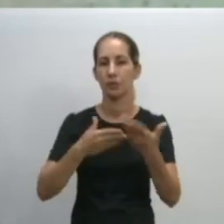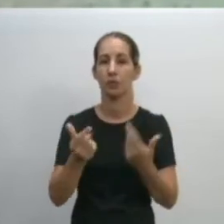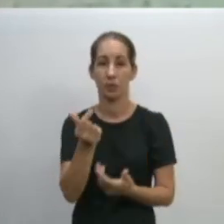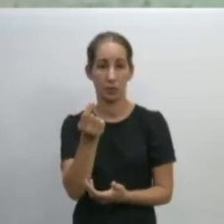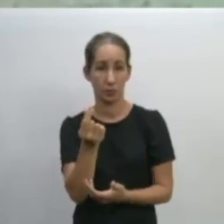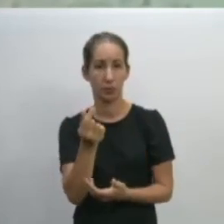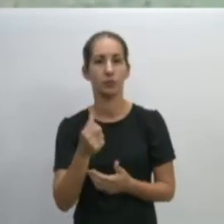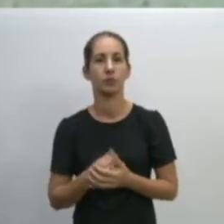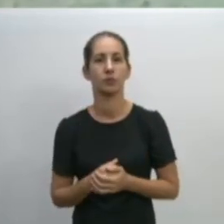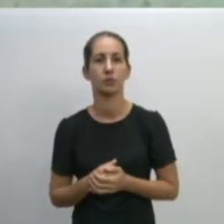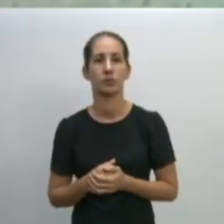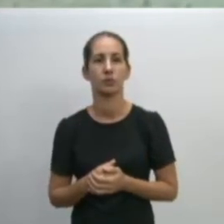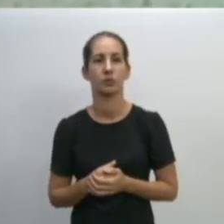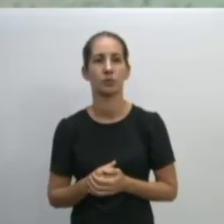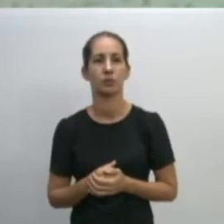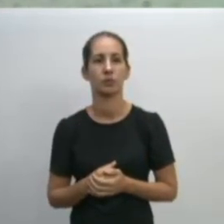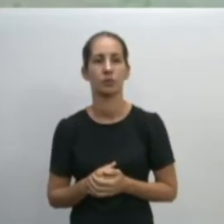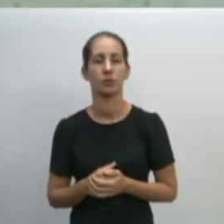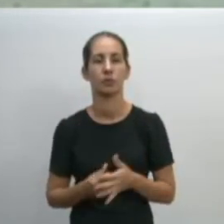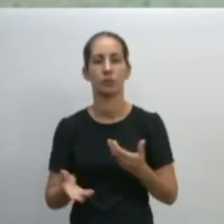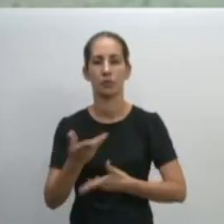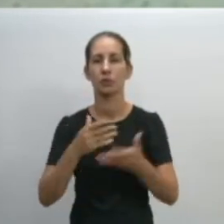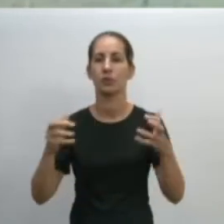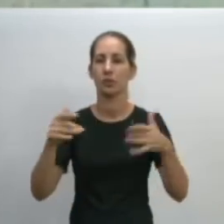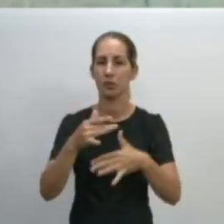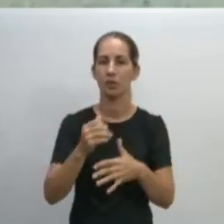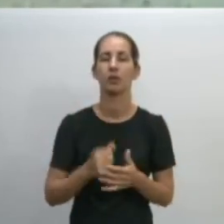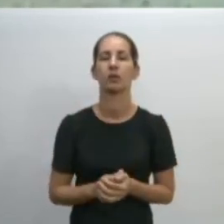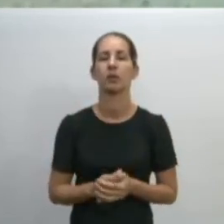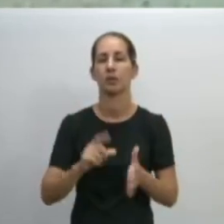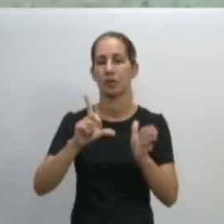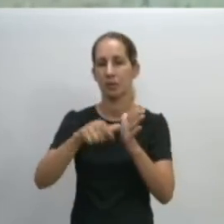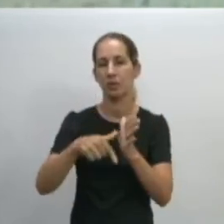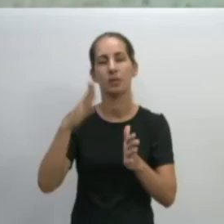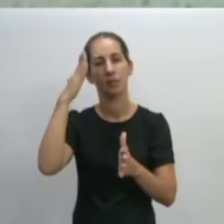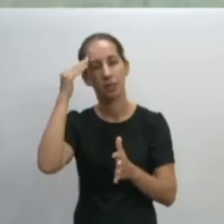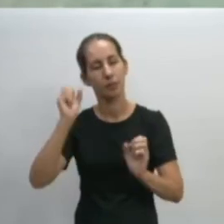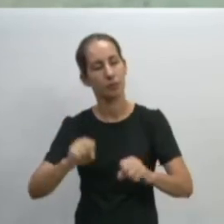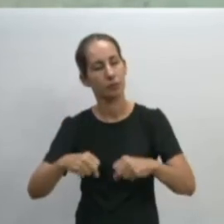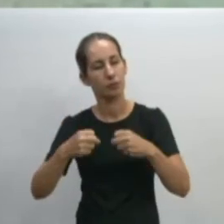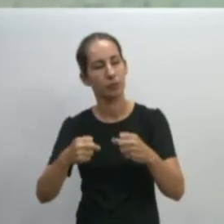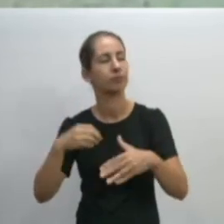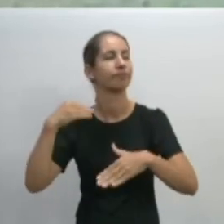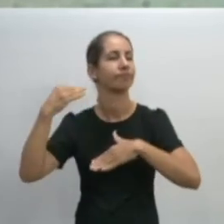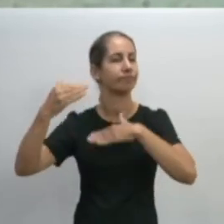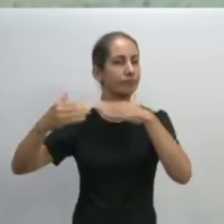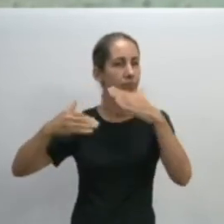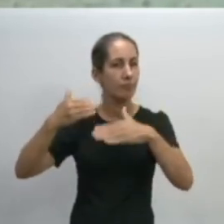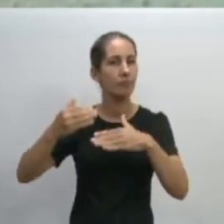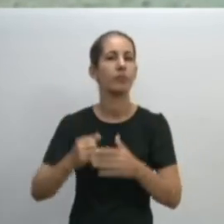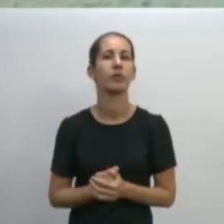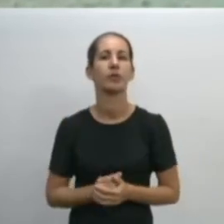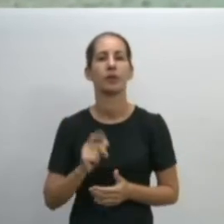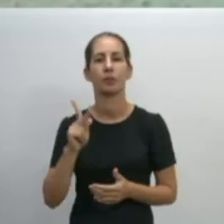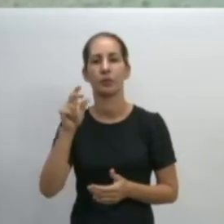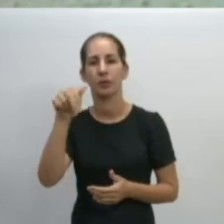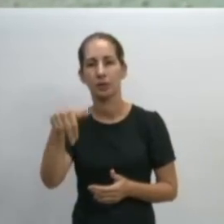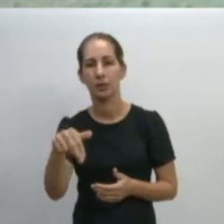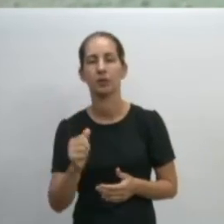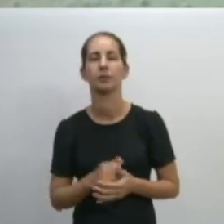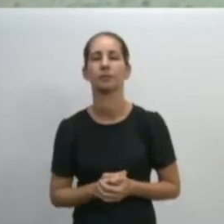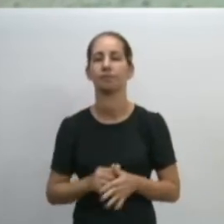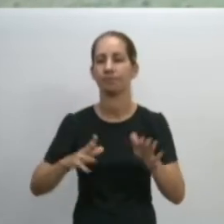recursos para a modernização da nossa cidade, que está atrasada. Todo mundo sabe a luta que ele vem na engorda de Ponta Negra,